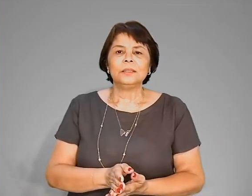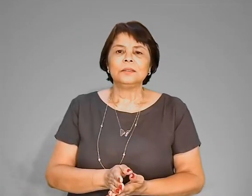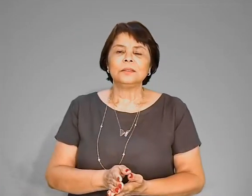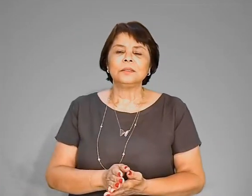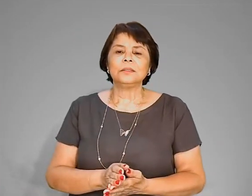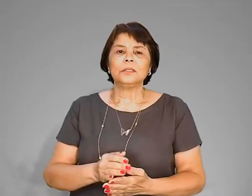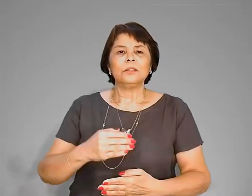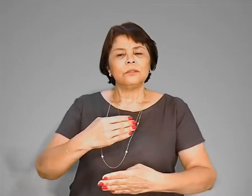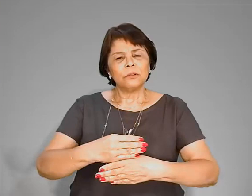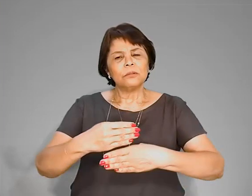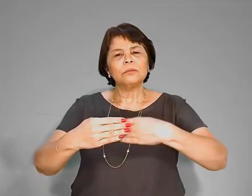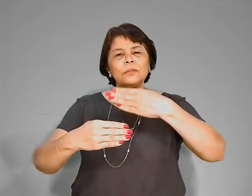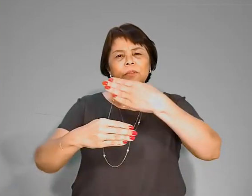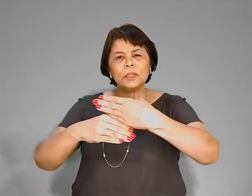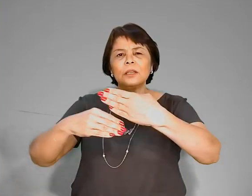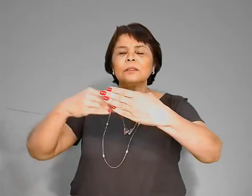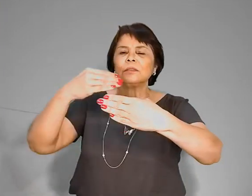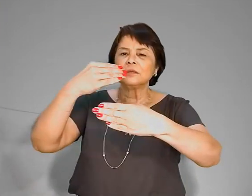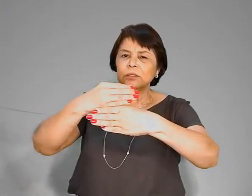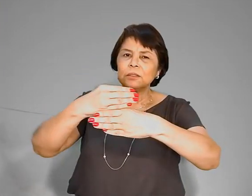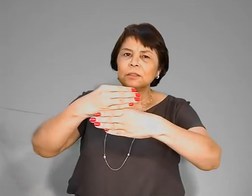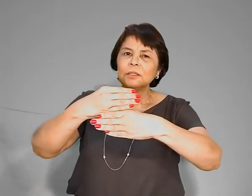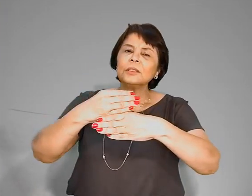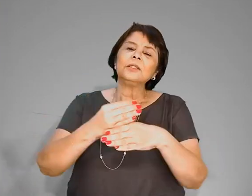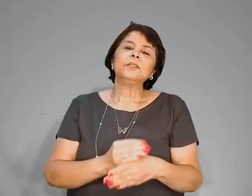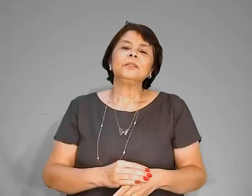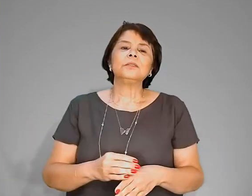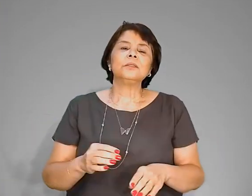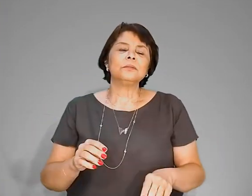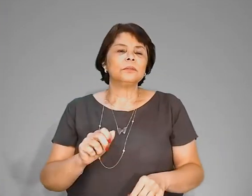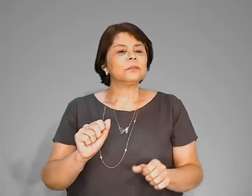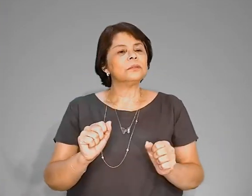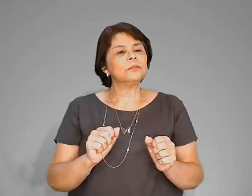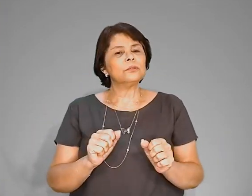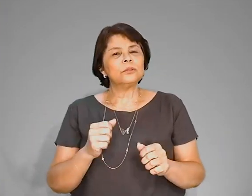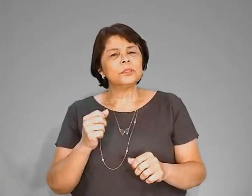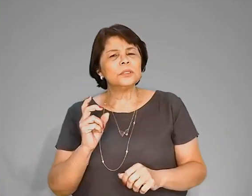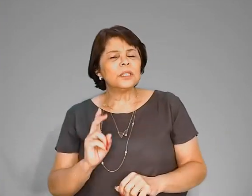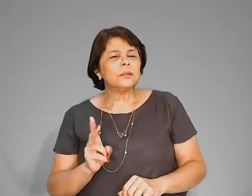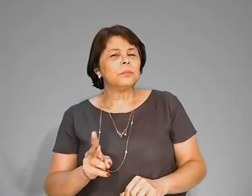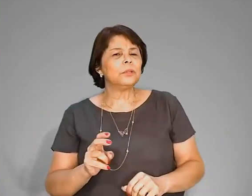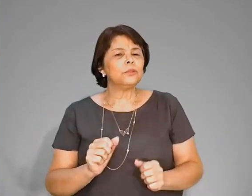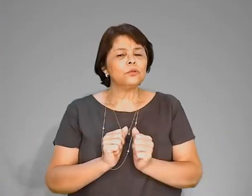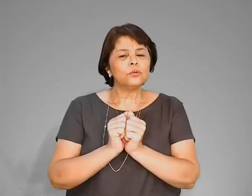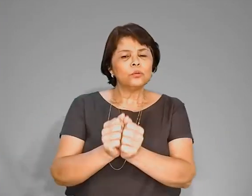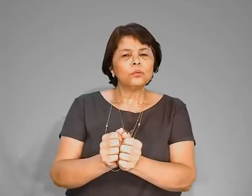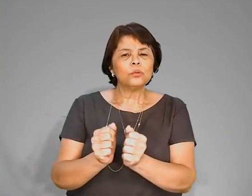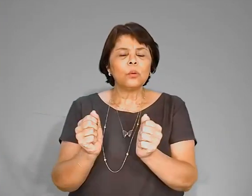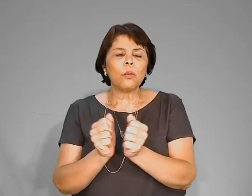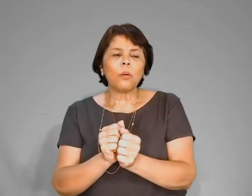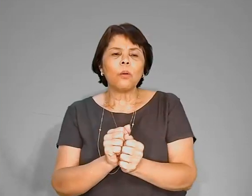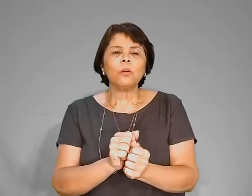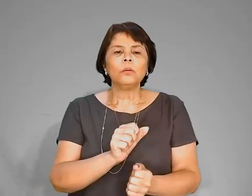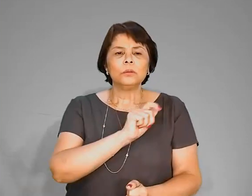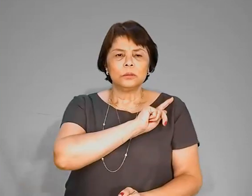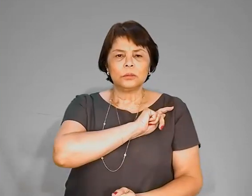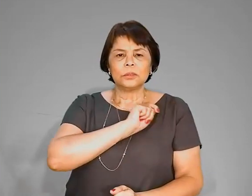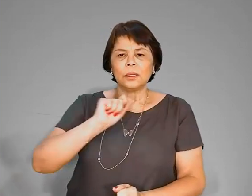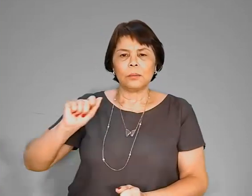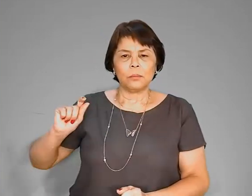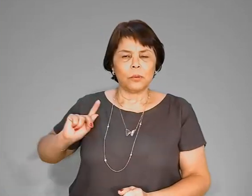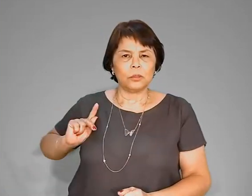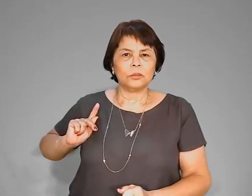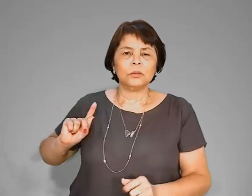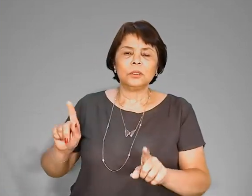edificados sobre o fundamento dos apóstolos e profetas, sendo ele mesmo, Cristo Jesus,